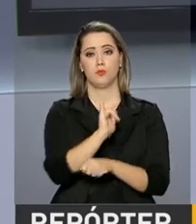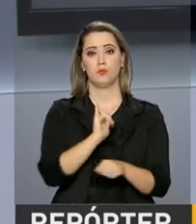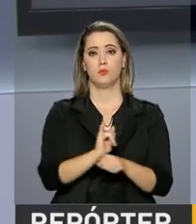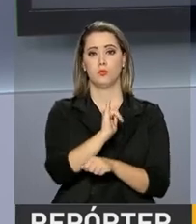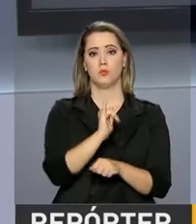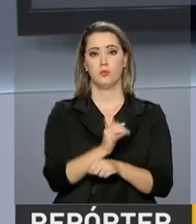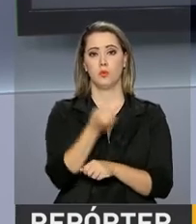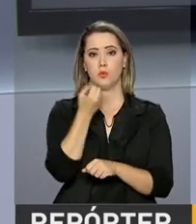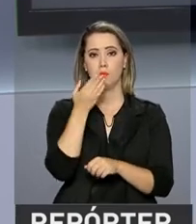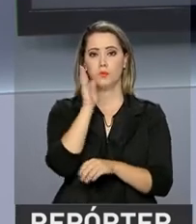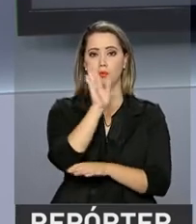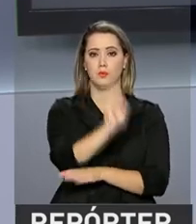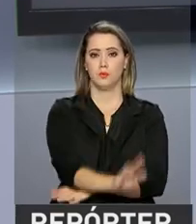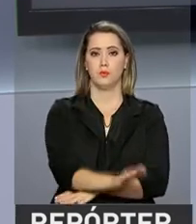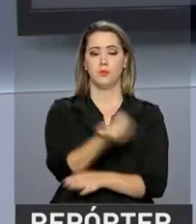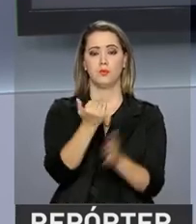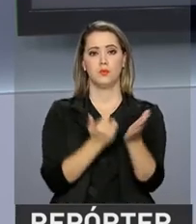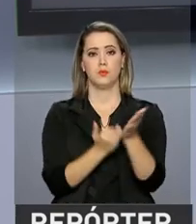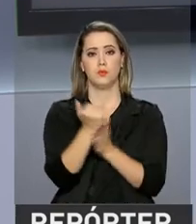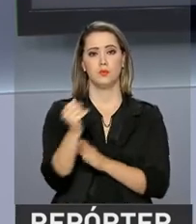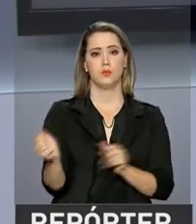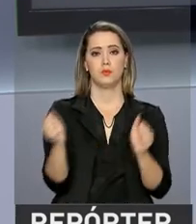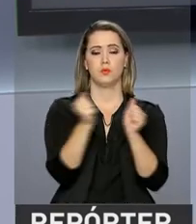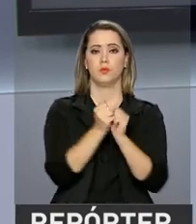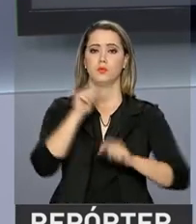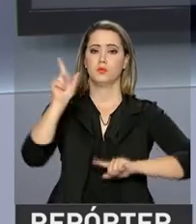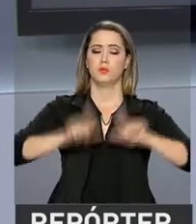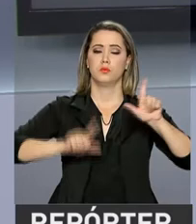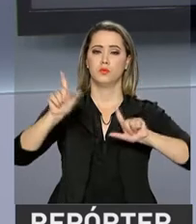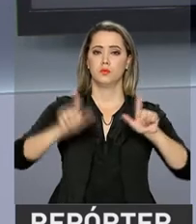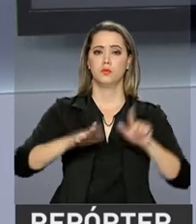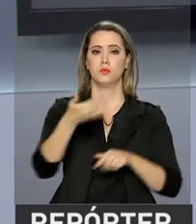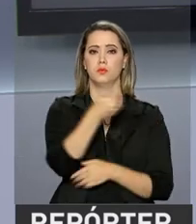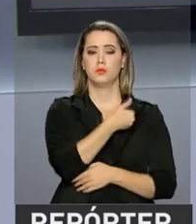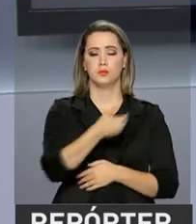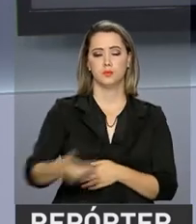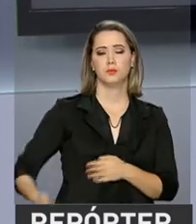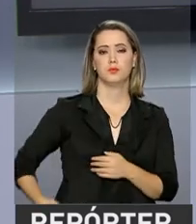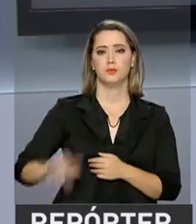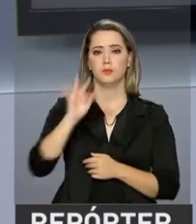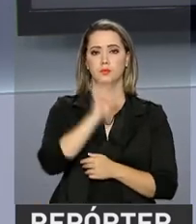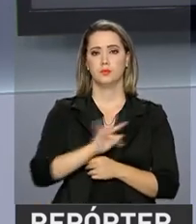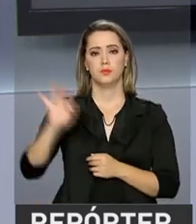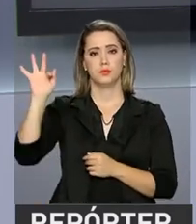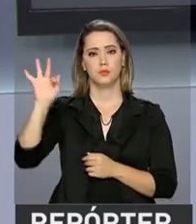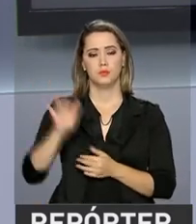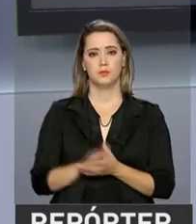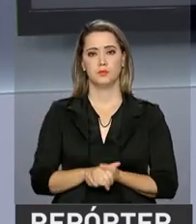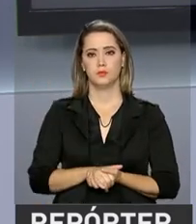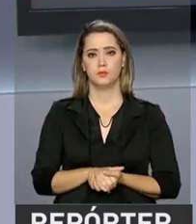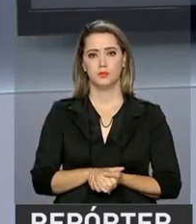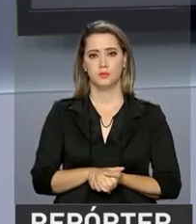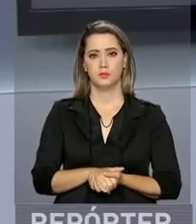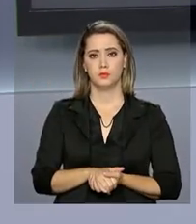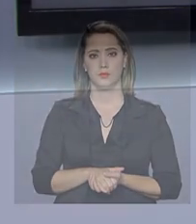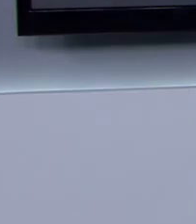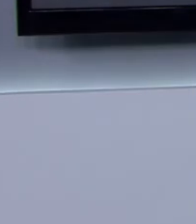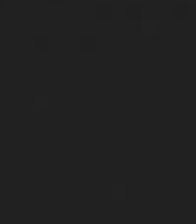no youtube uma ótima tarde pra você e continue com a gente aqui na nbr a tv do governo federal